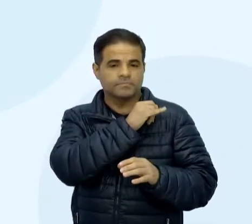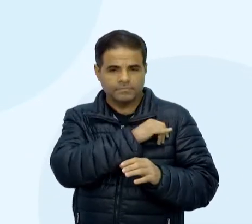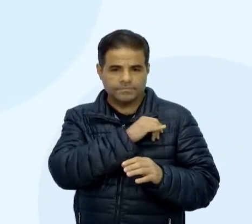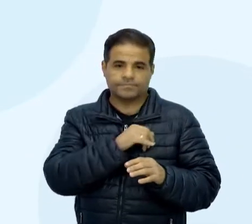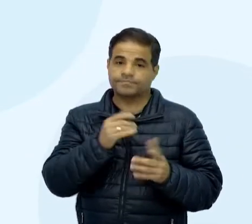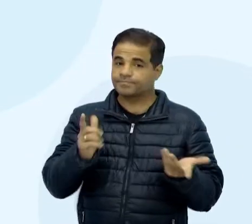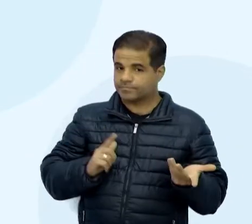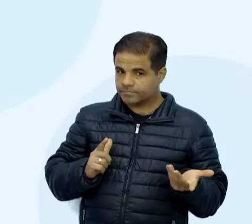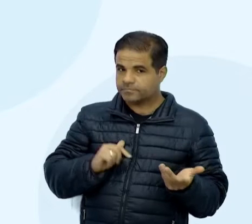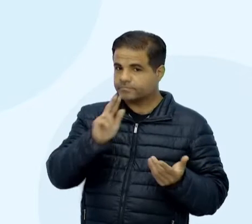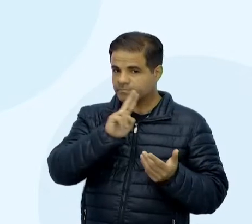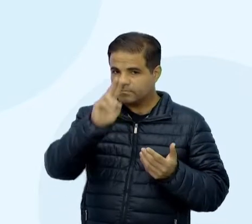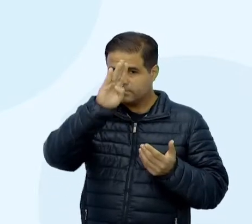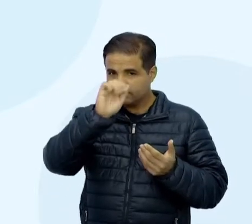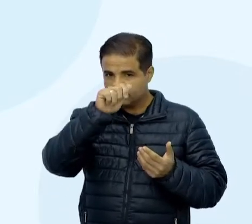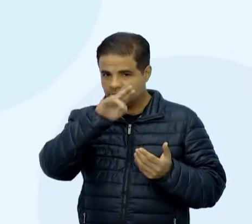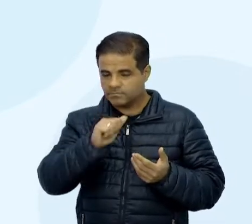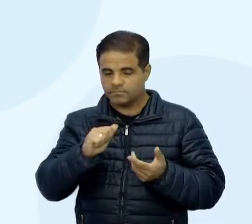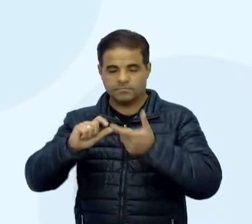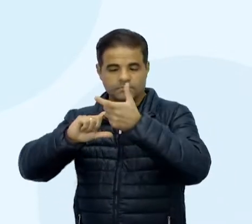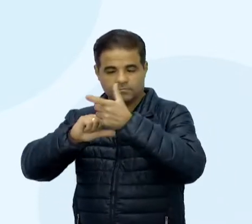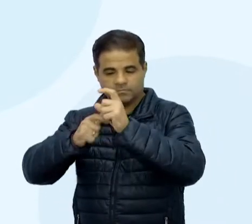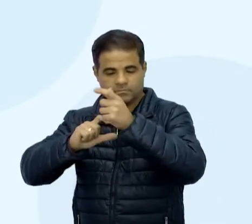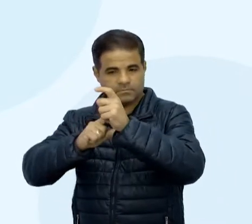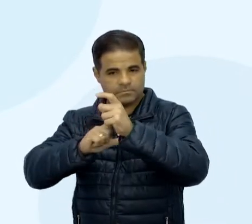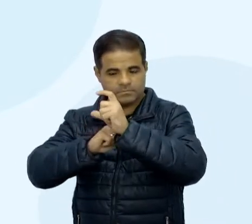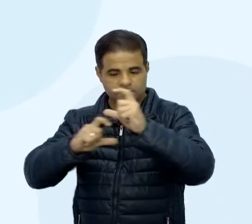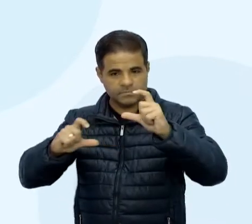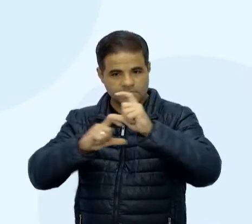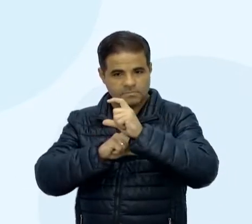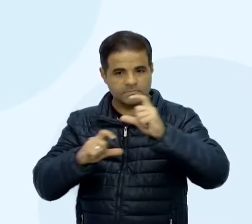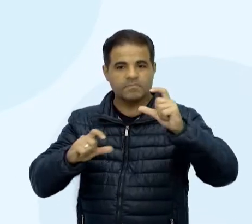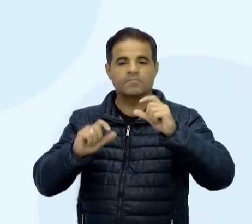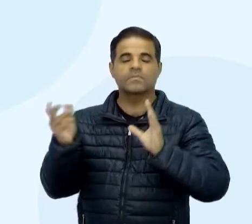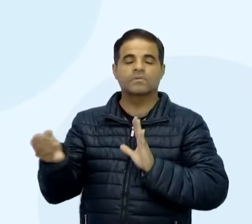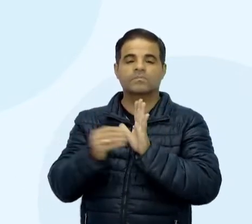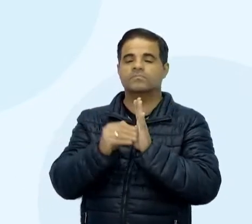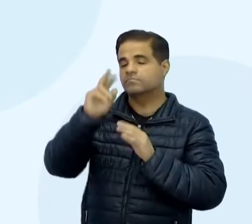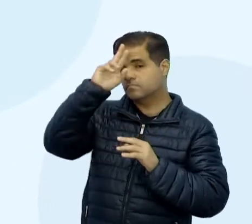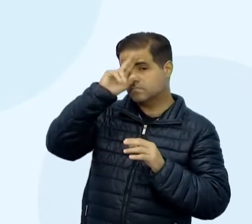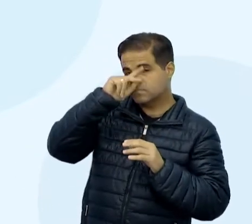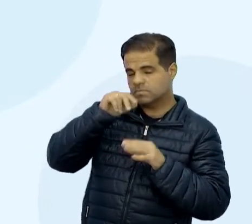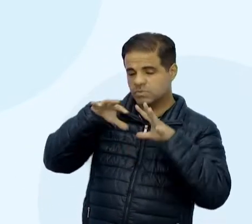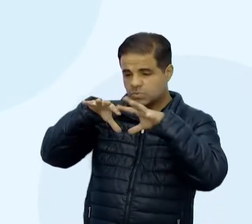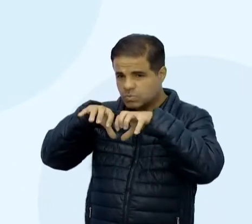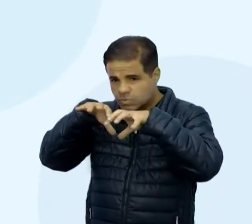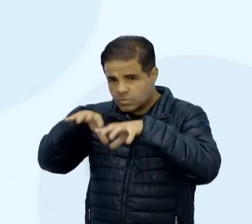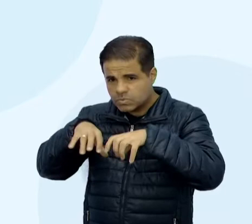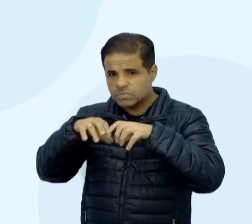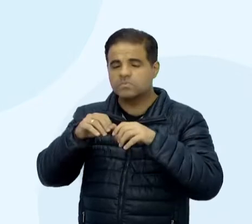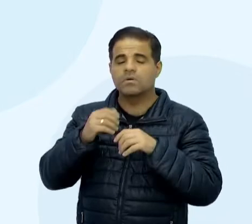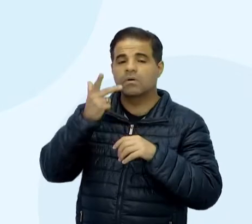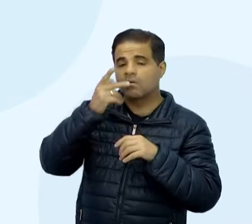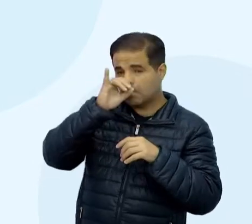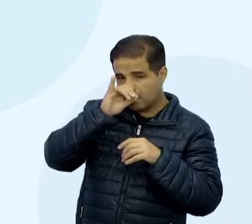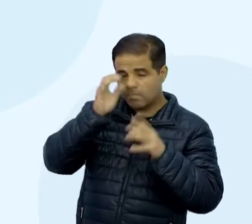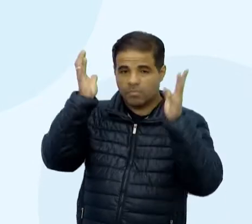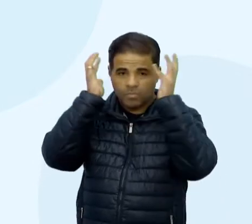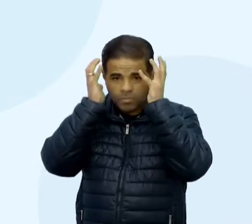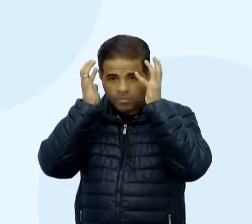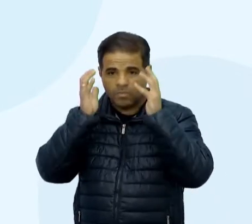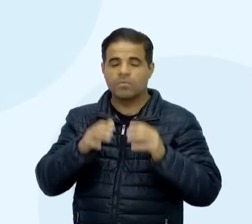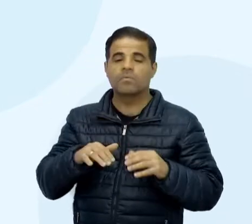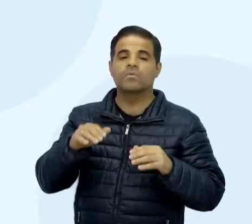tem o sobrenome Barata, o chargista, né, o desenhista, colocou a barata devorando a cabeça de porco, que representa